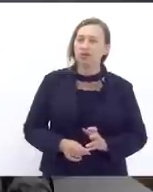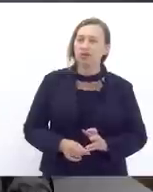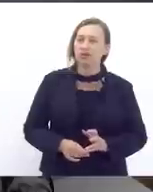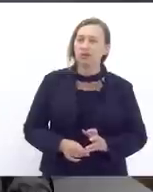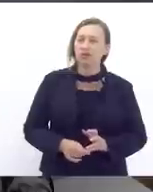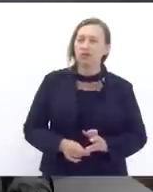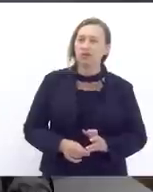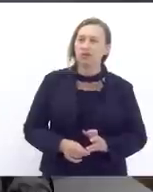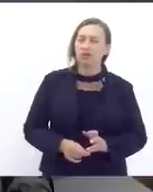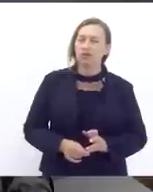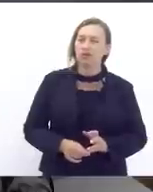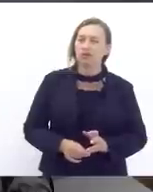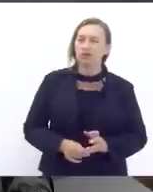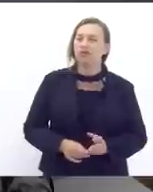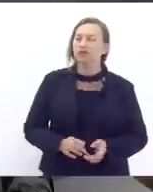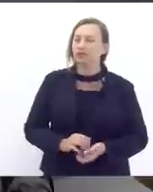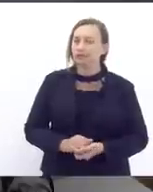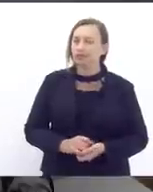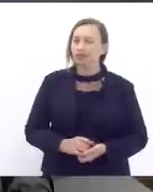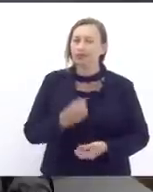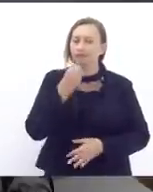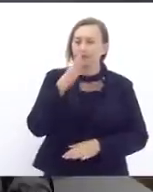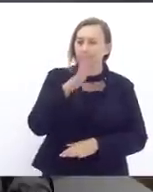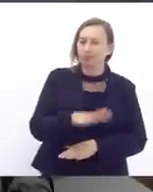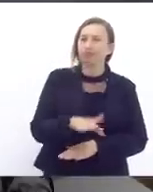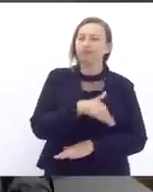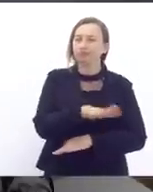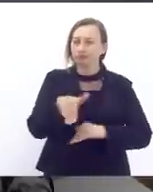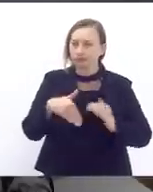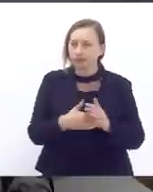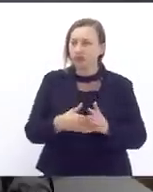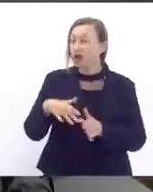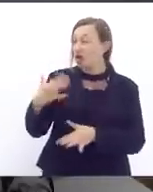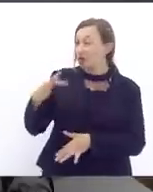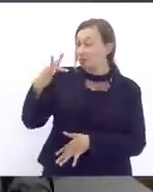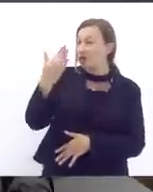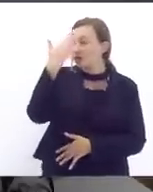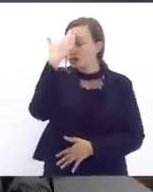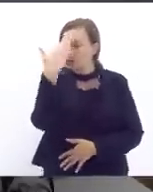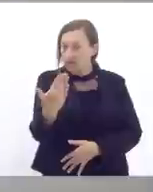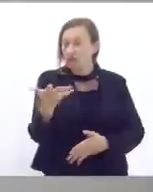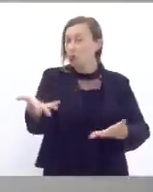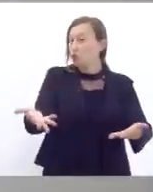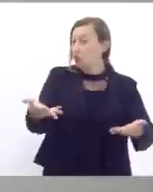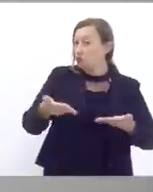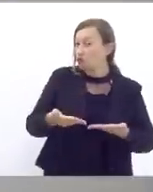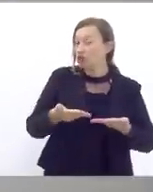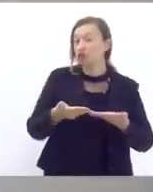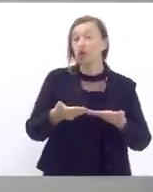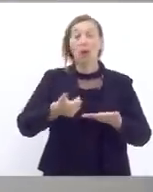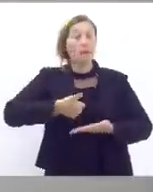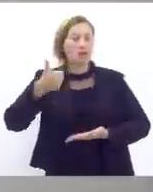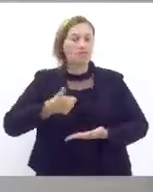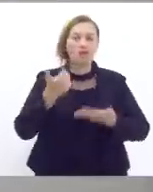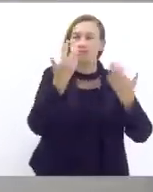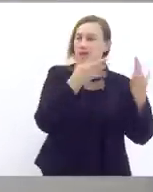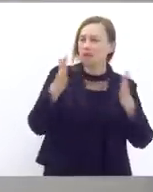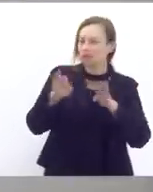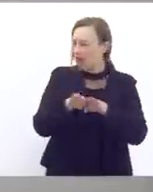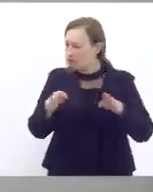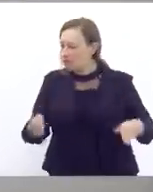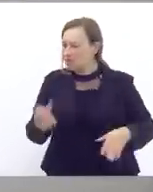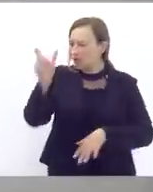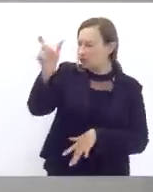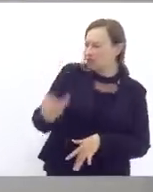Boa tarde a todos seriam bem Breves Quero Agradecer o convite primeiro cumprimentar a mesa